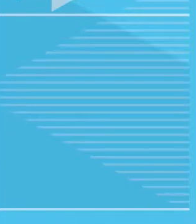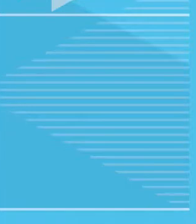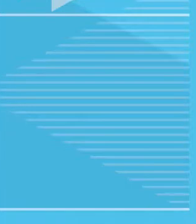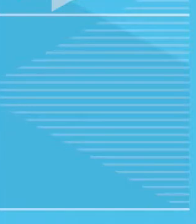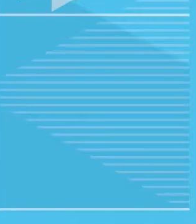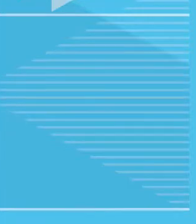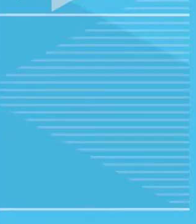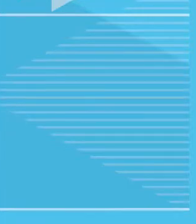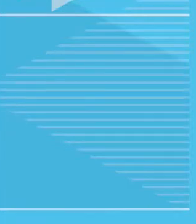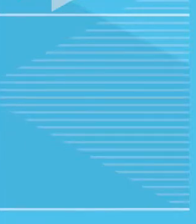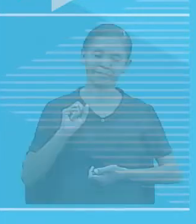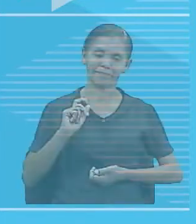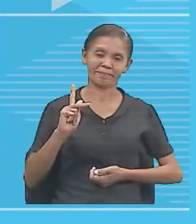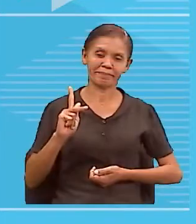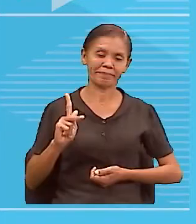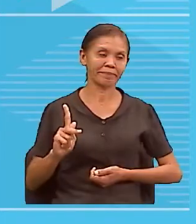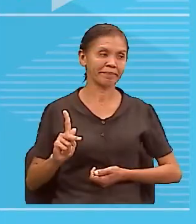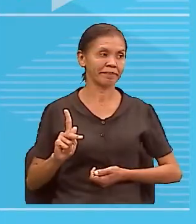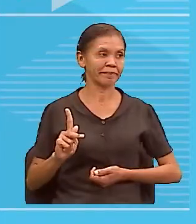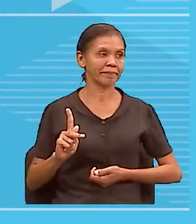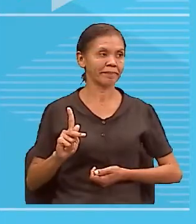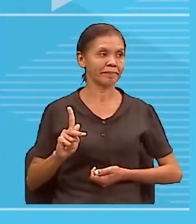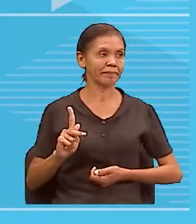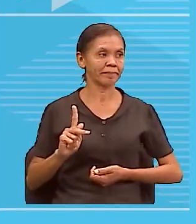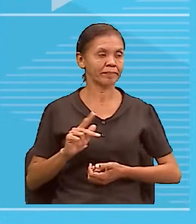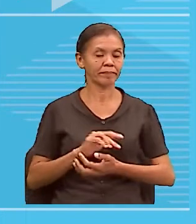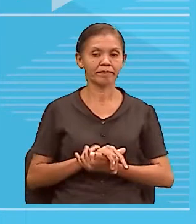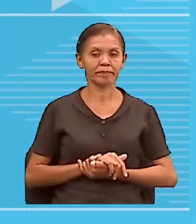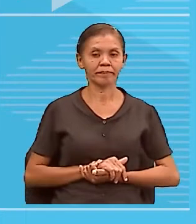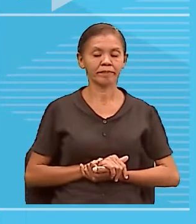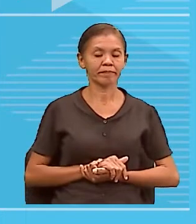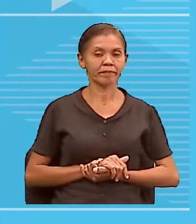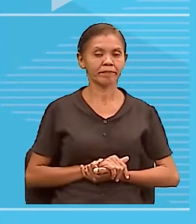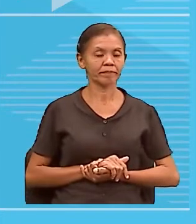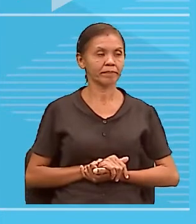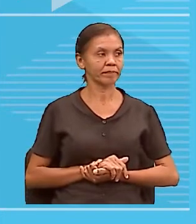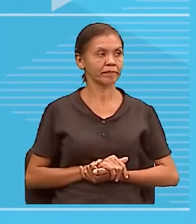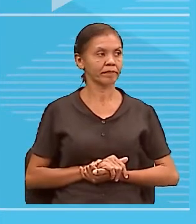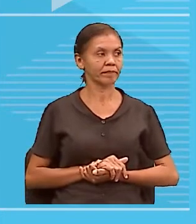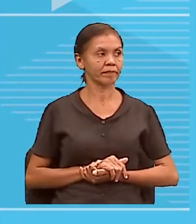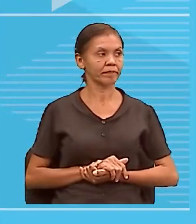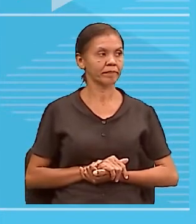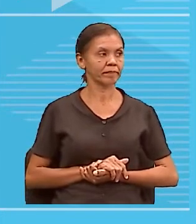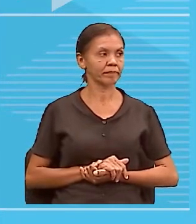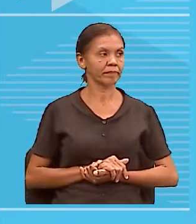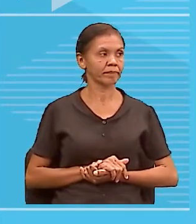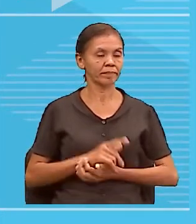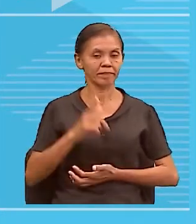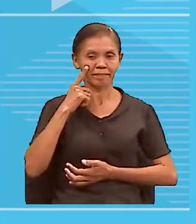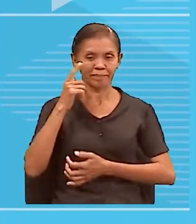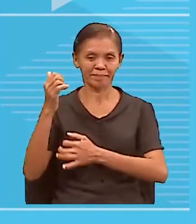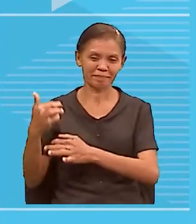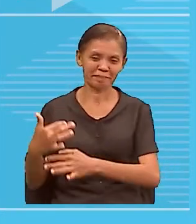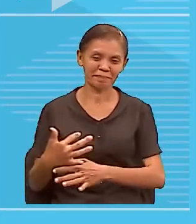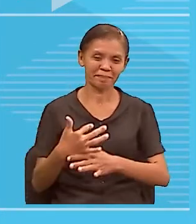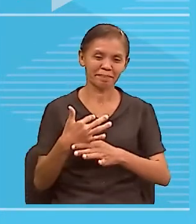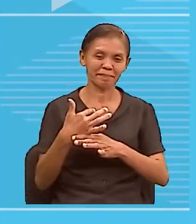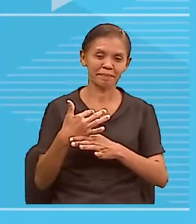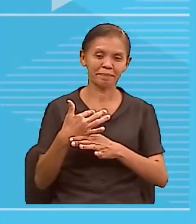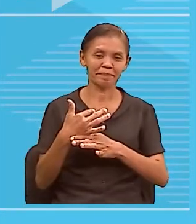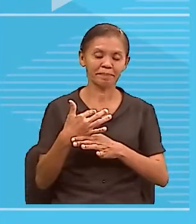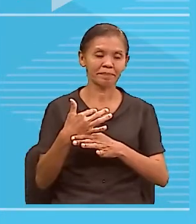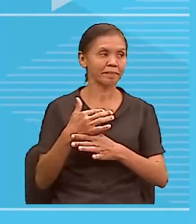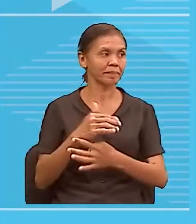Oi Ok Ok vamos lá ó é o Adriana o todo mundo vocês todos